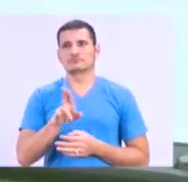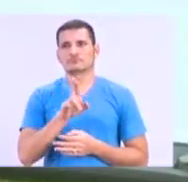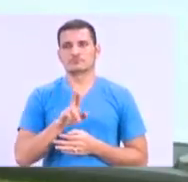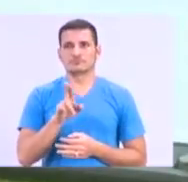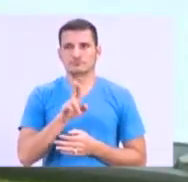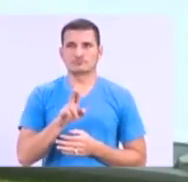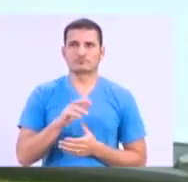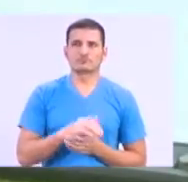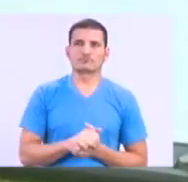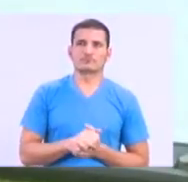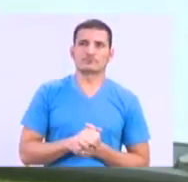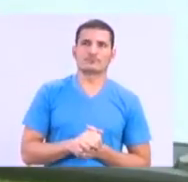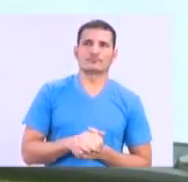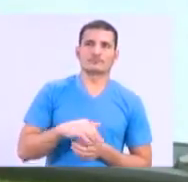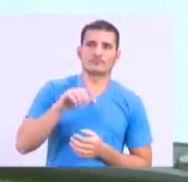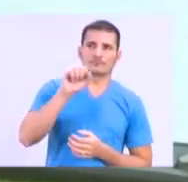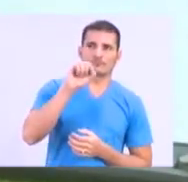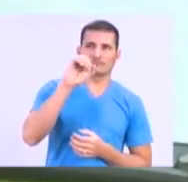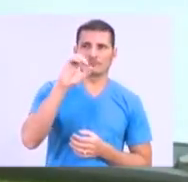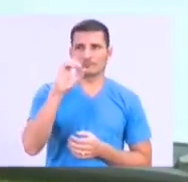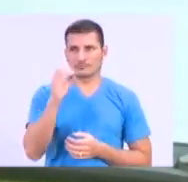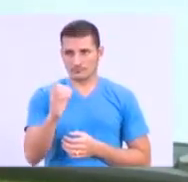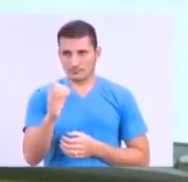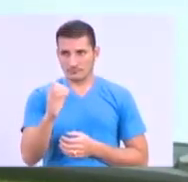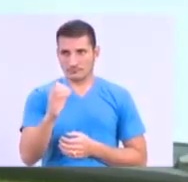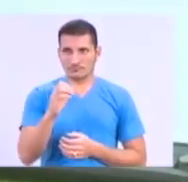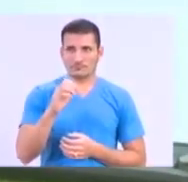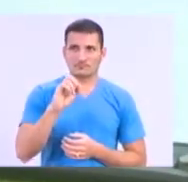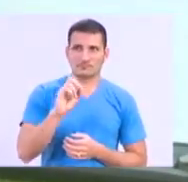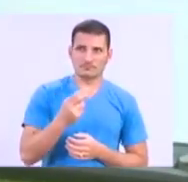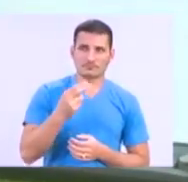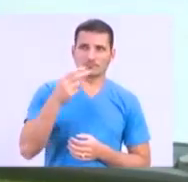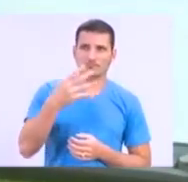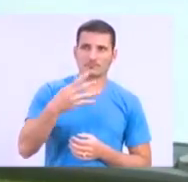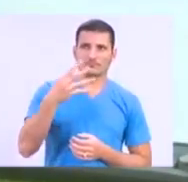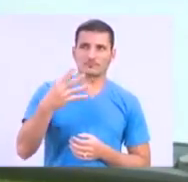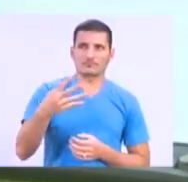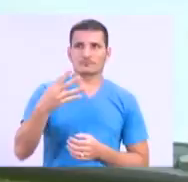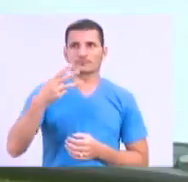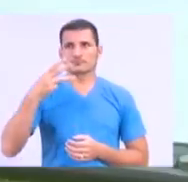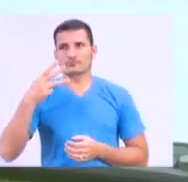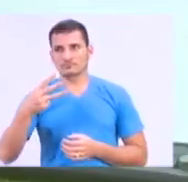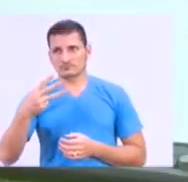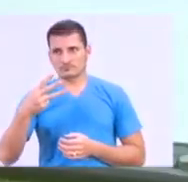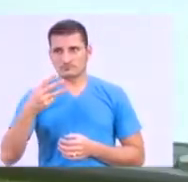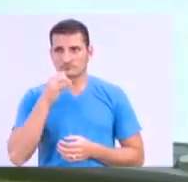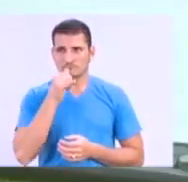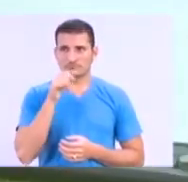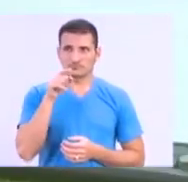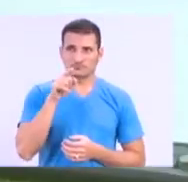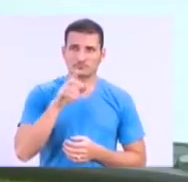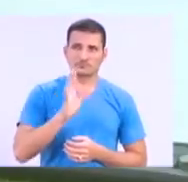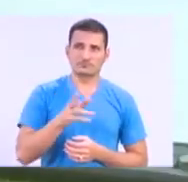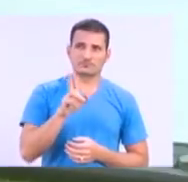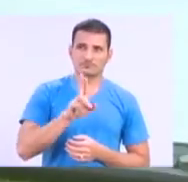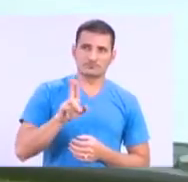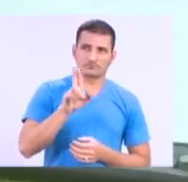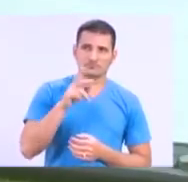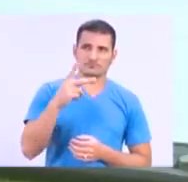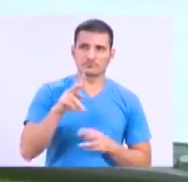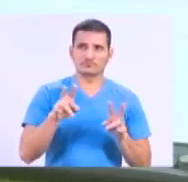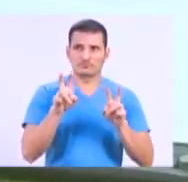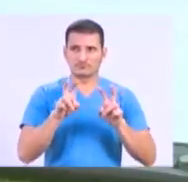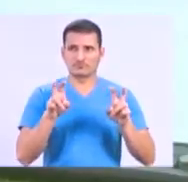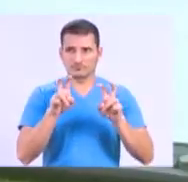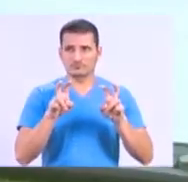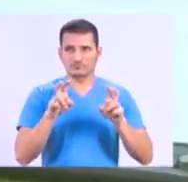porta 80 e a porta 443. Então, normalmente, se você está utilizando uma dessas portas já no seu computador, provavelmente vai